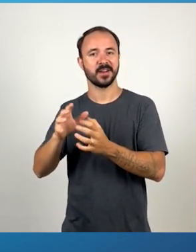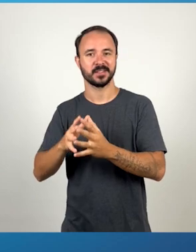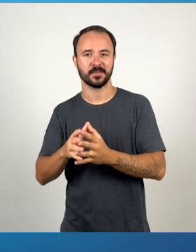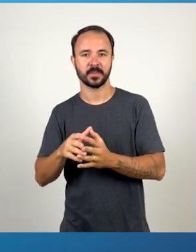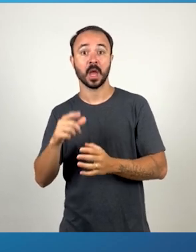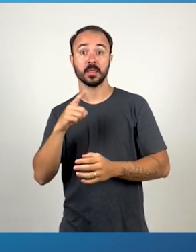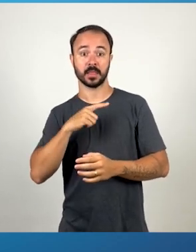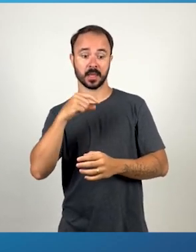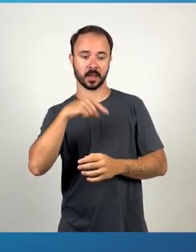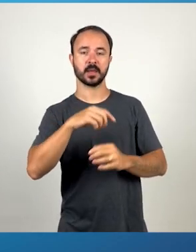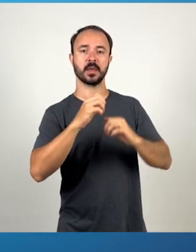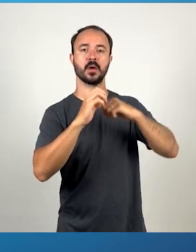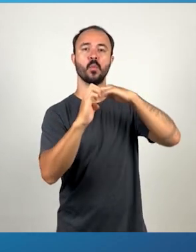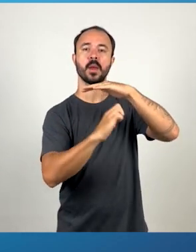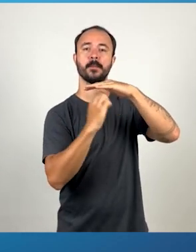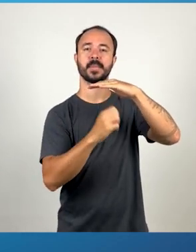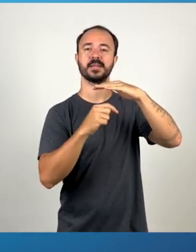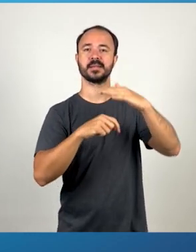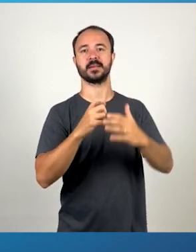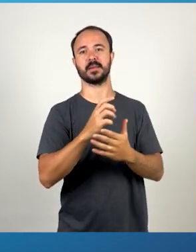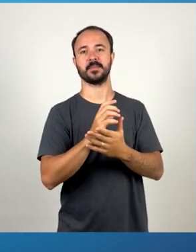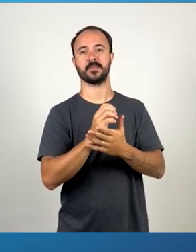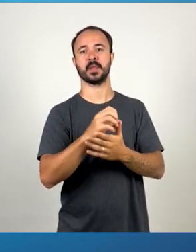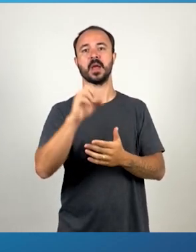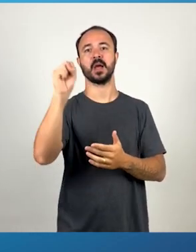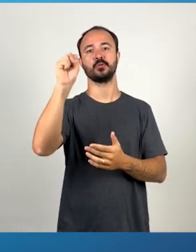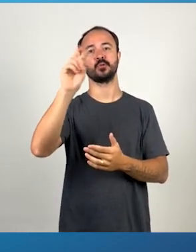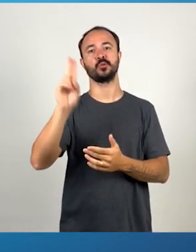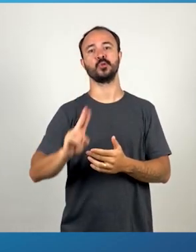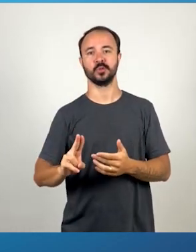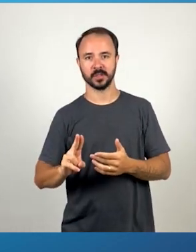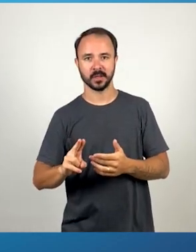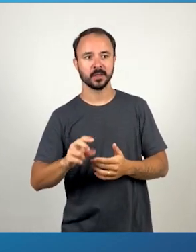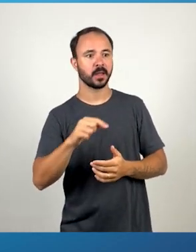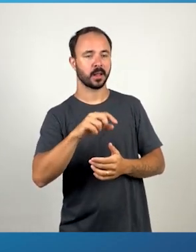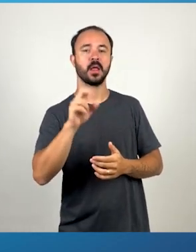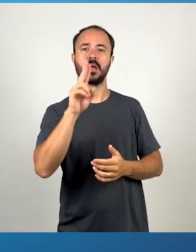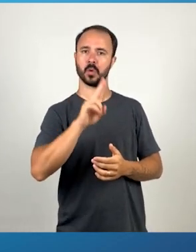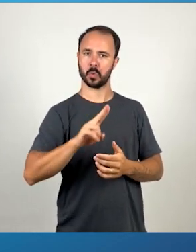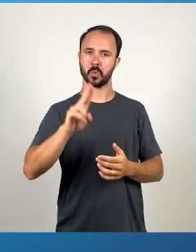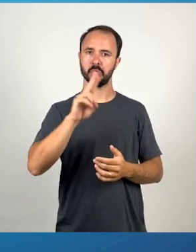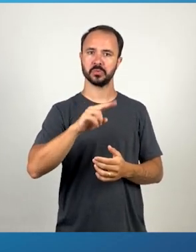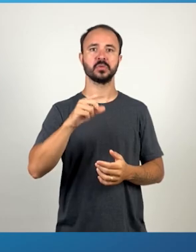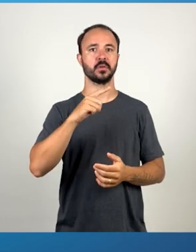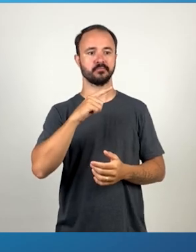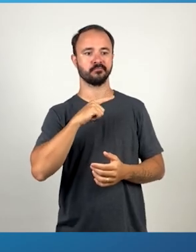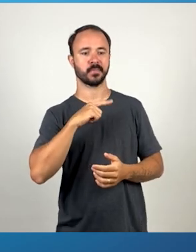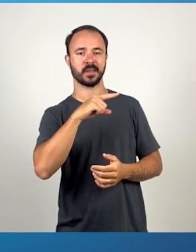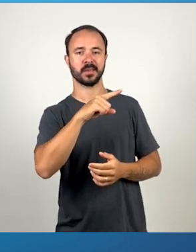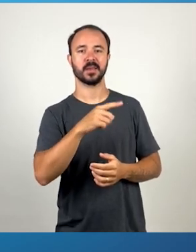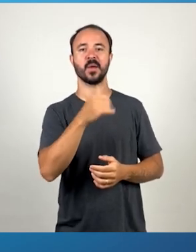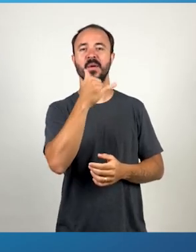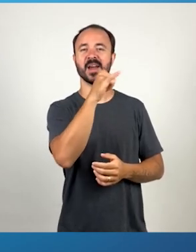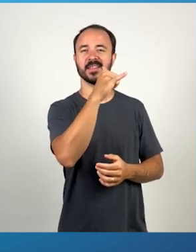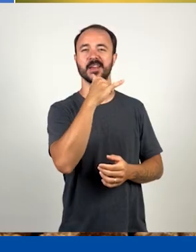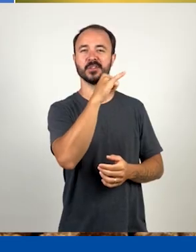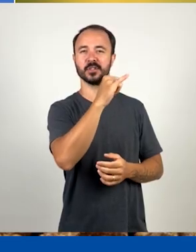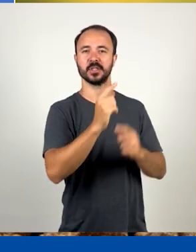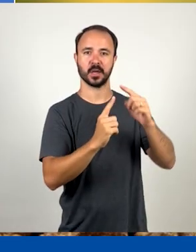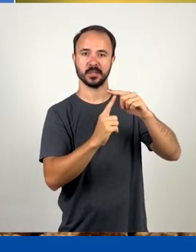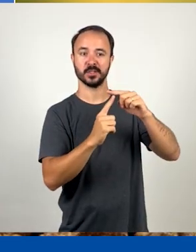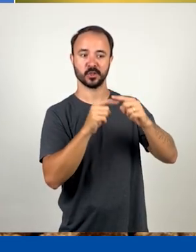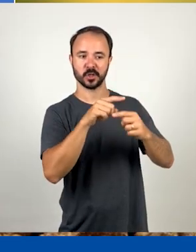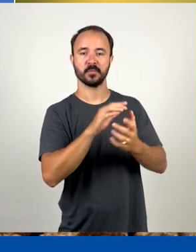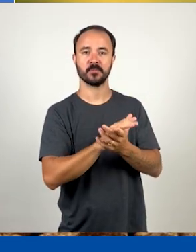de energia da biomassa, tá? A empresa Suzano, ela se utiliza desse tipo de energia para poder abastecer a